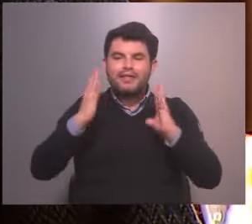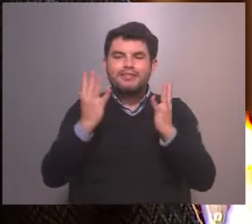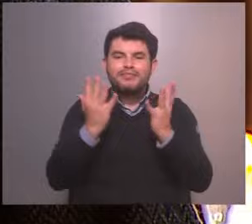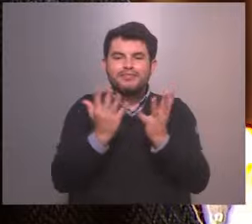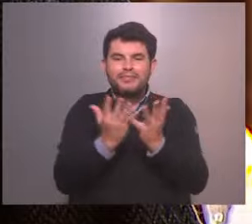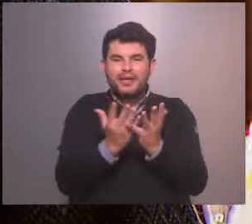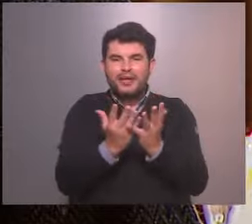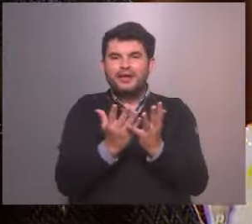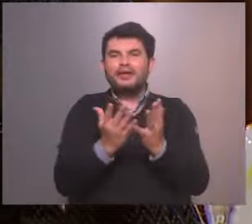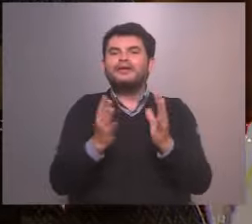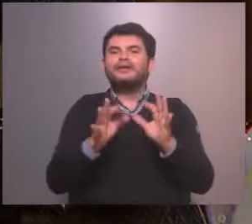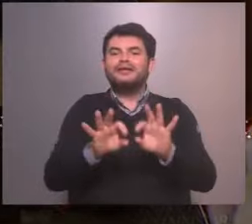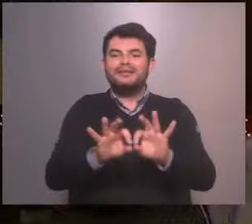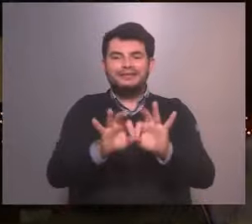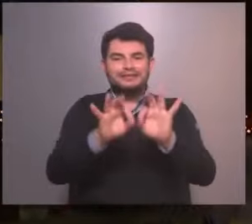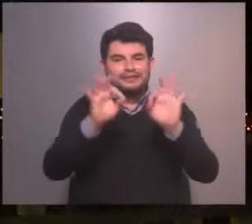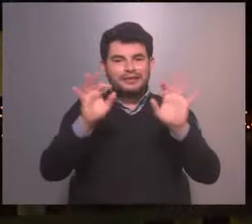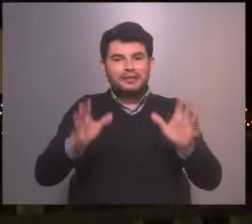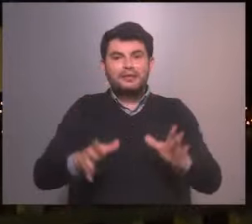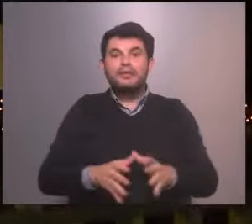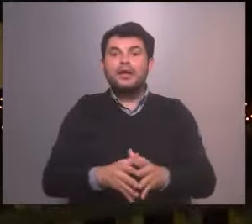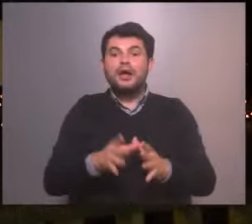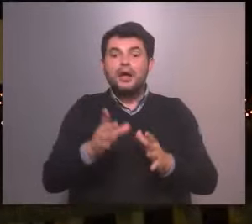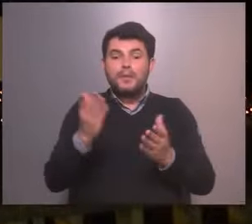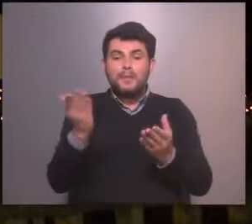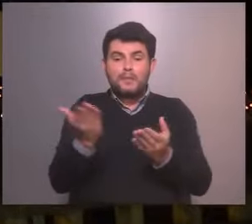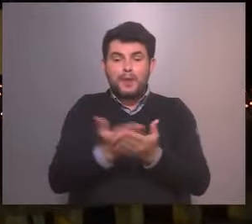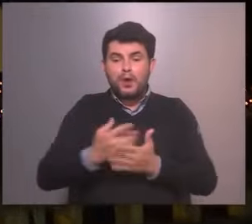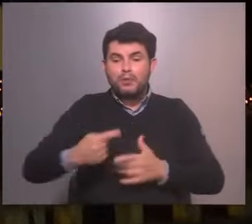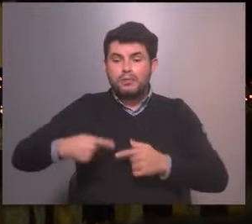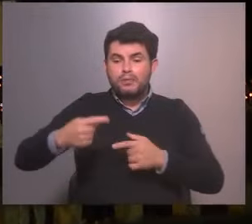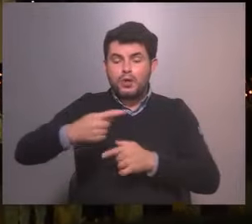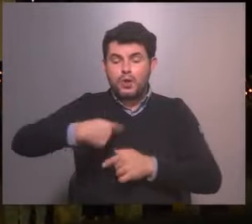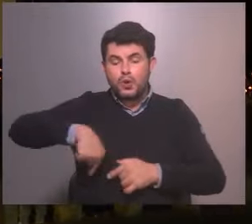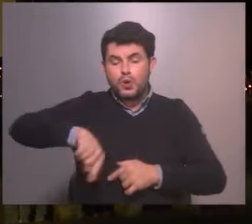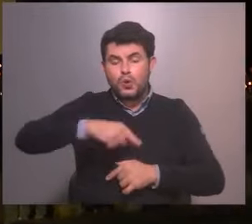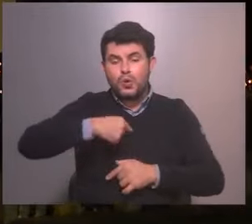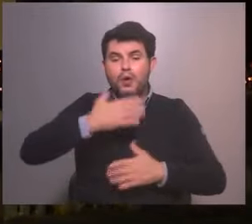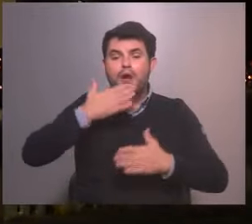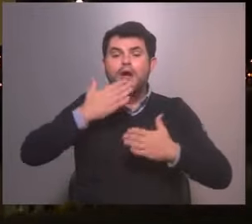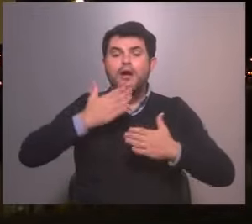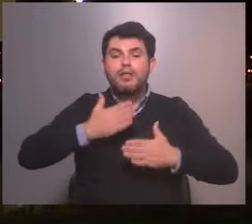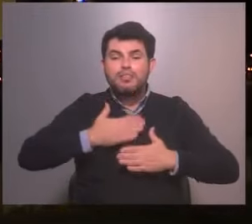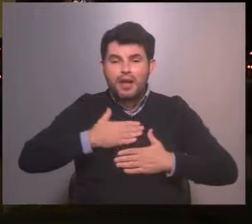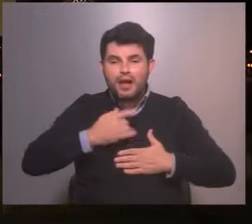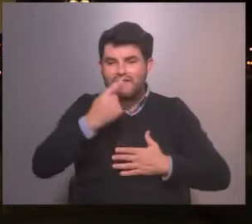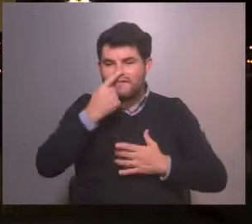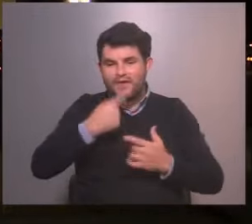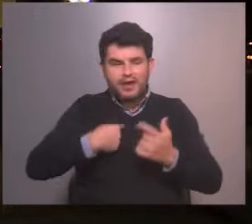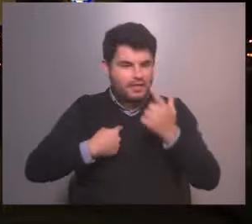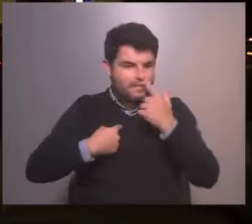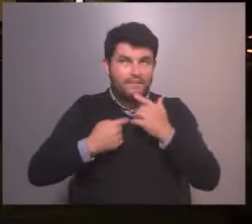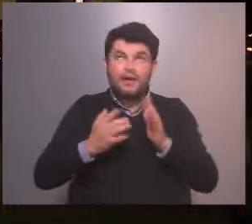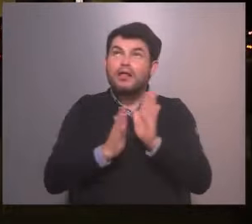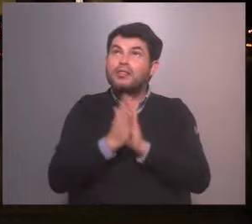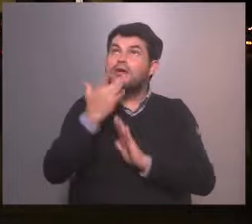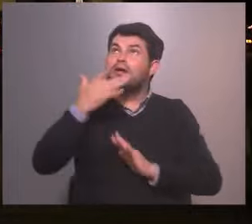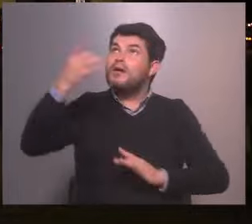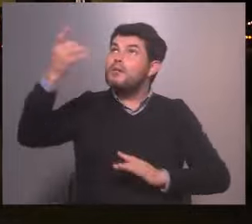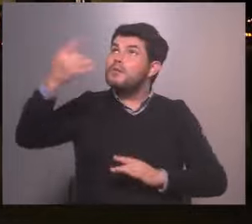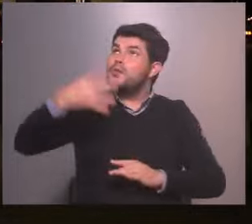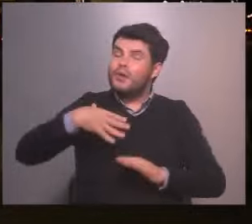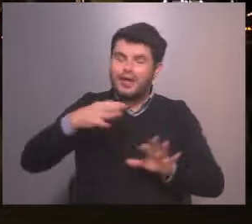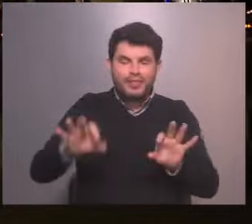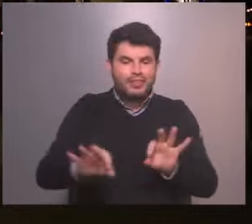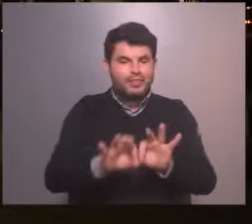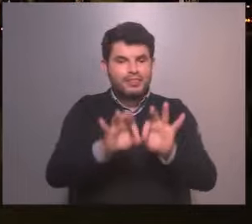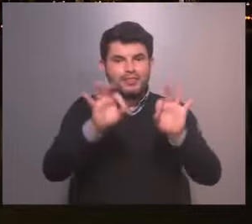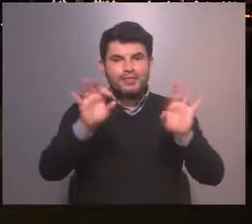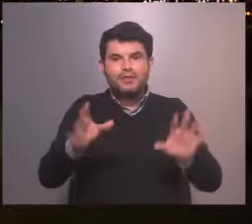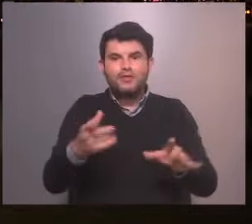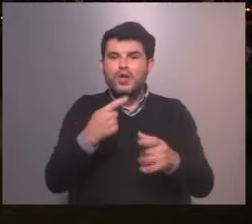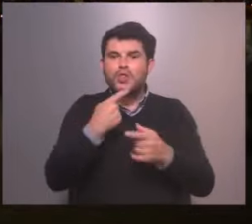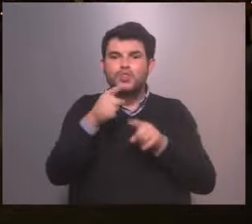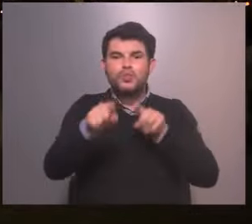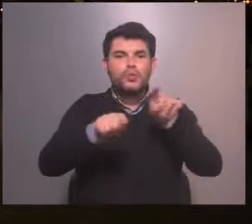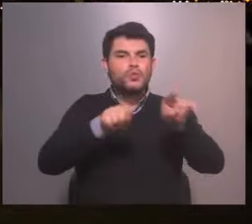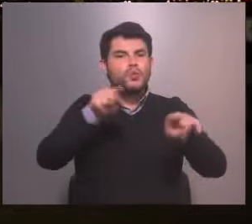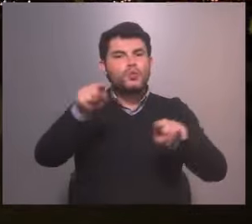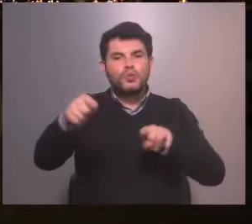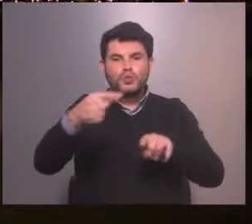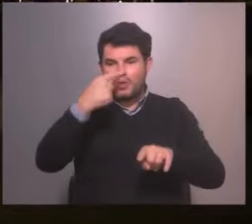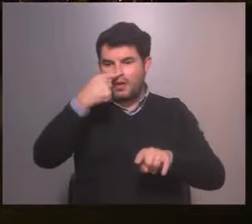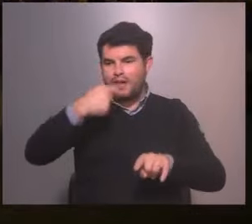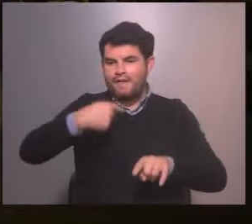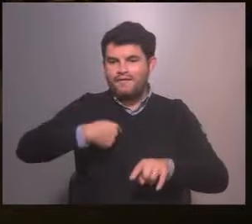Padre nuestro, que estás en el cielo, santificado sea tu nombre. Venga a nosotros tu